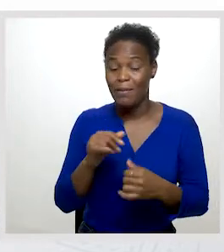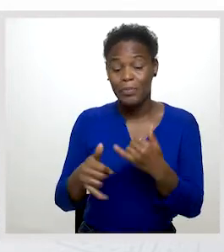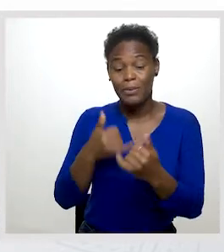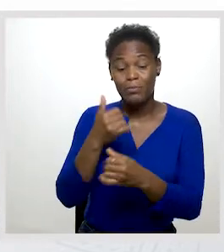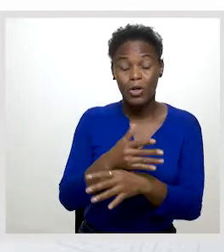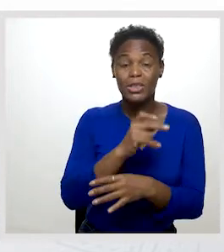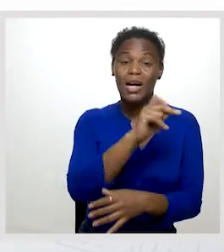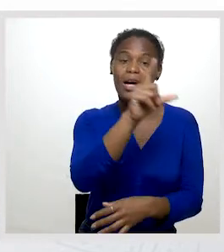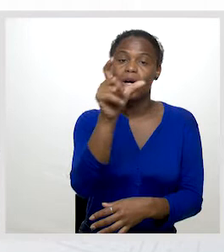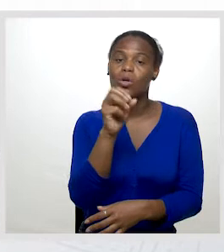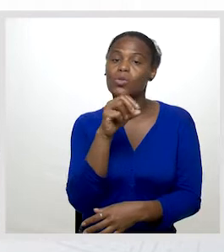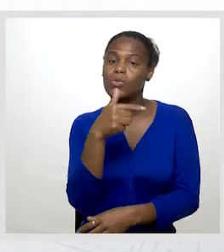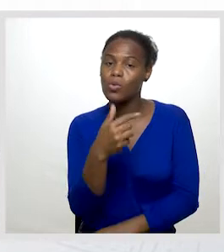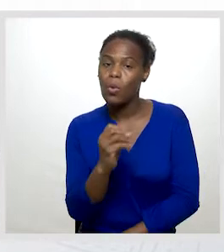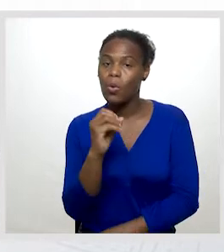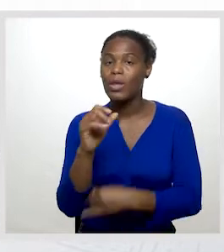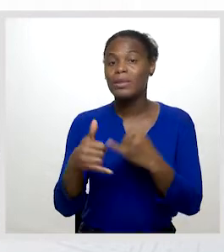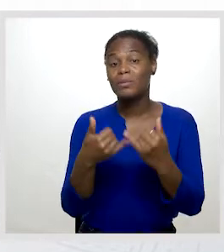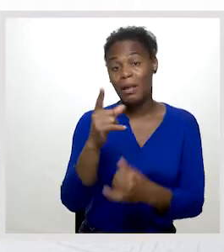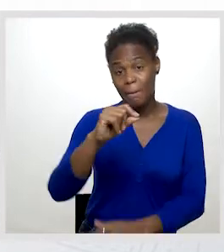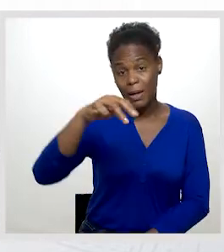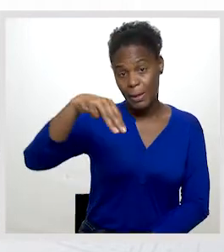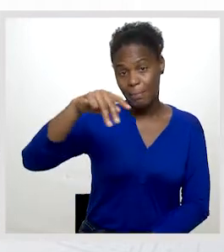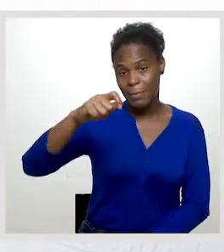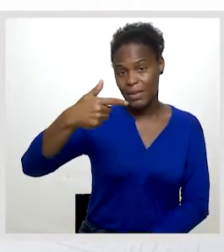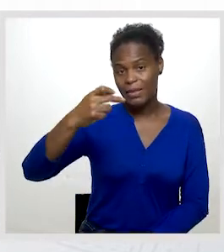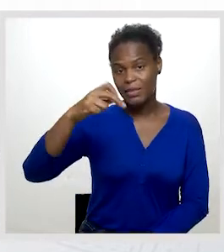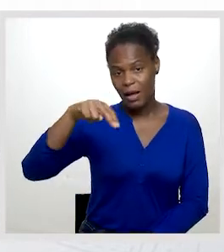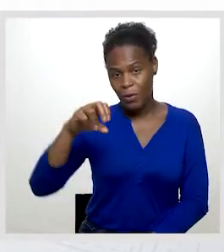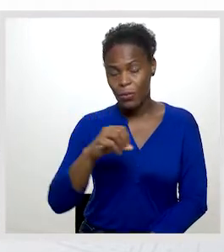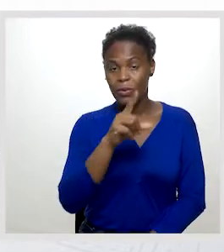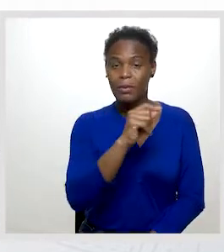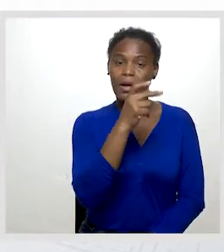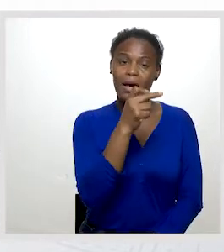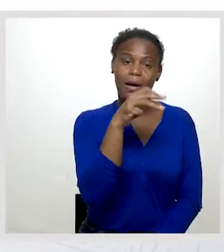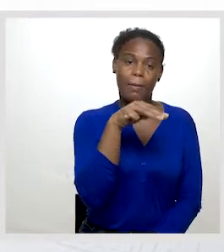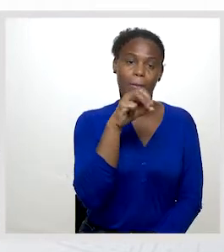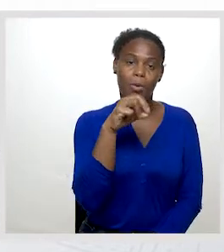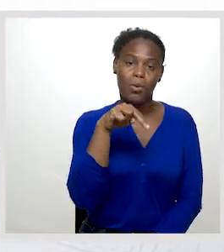depois segue o azoto molecular, e o metano e o amoníaco.